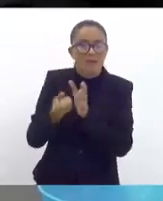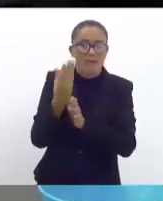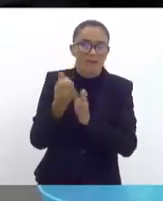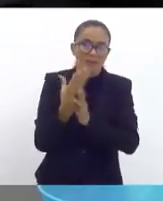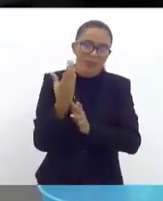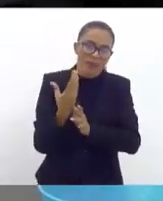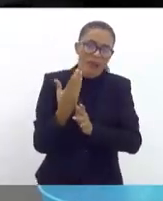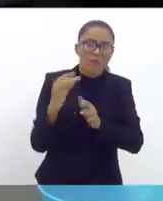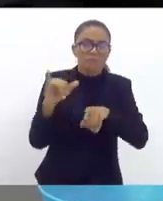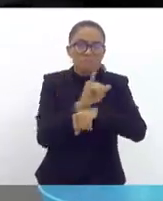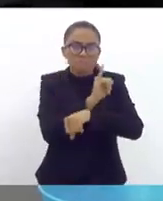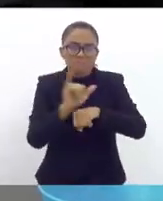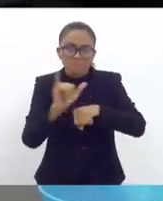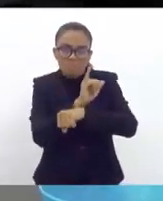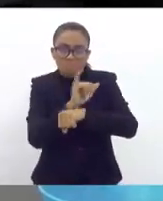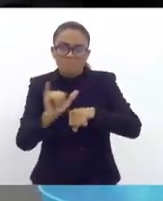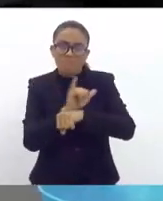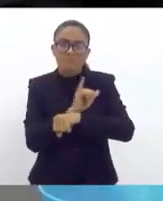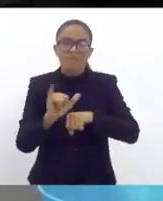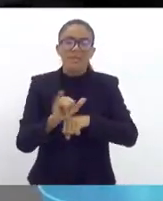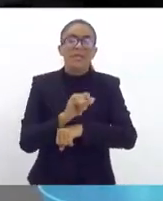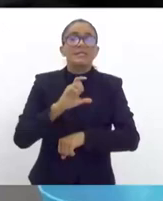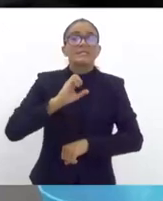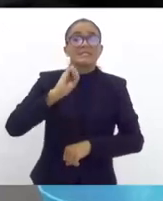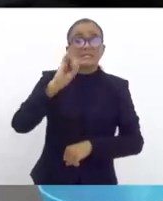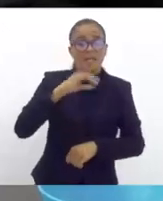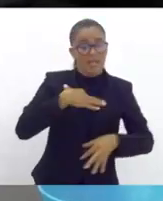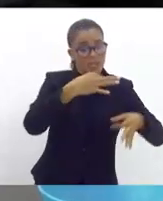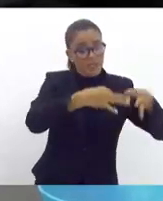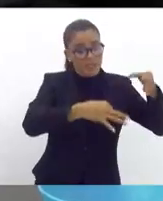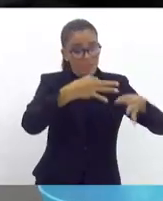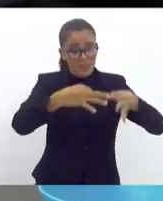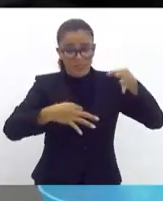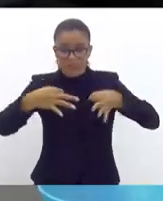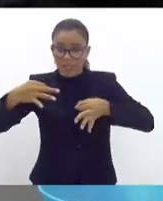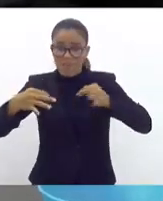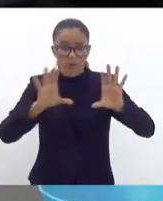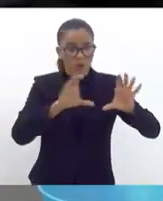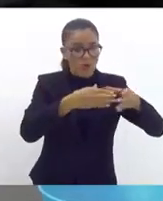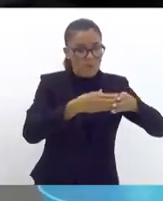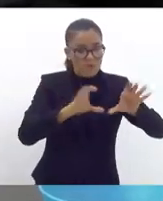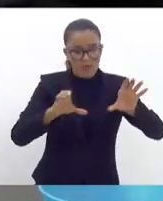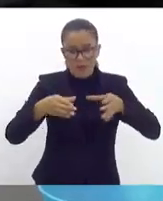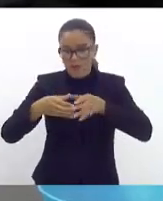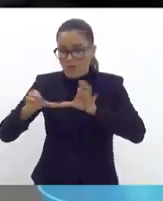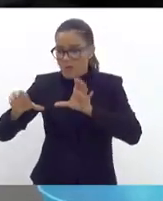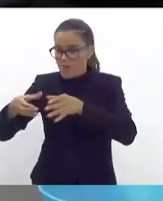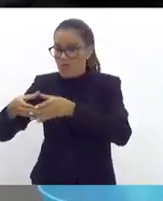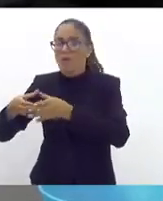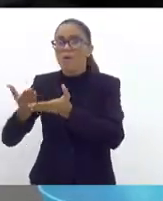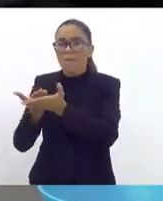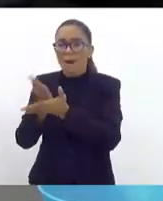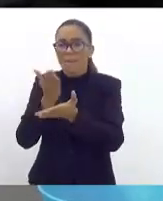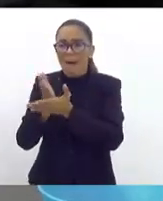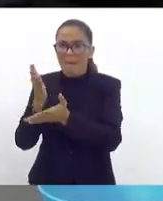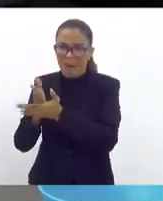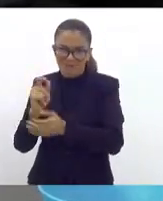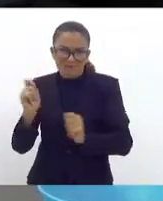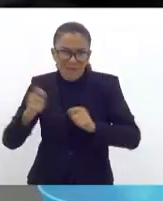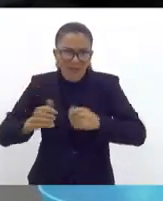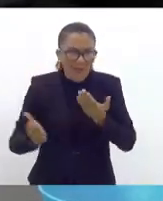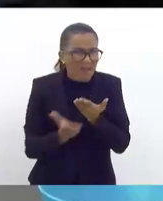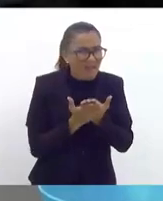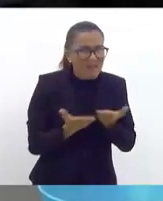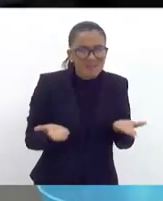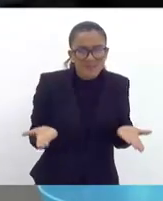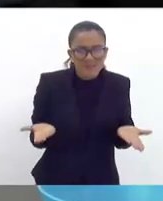dispositivo que se tramitou em todas as comissões Será que dá para caber anexação Entendeu